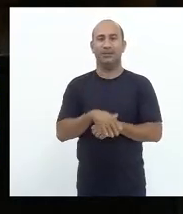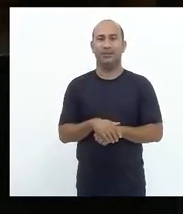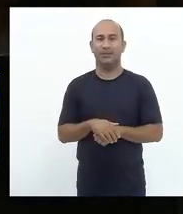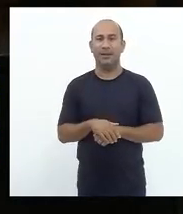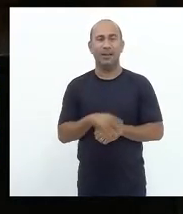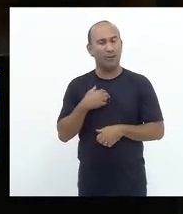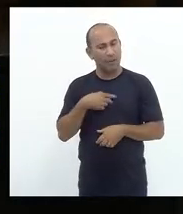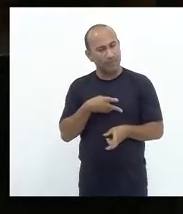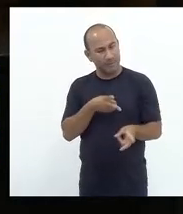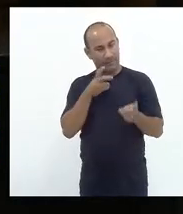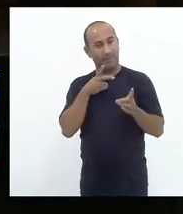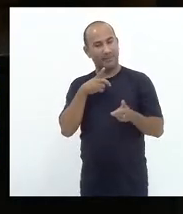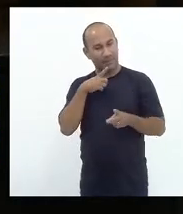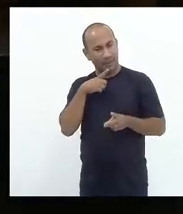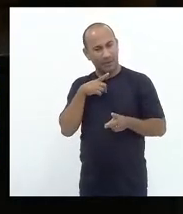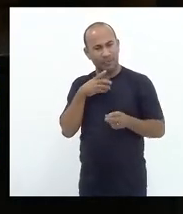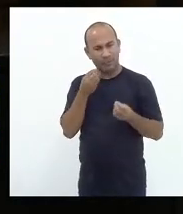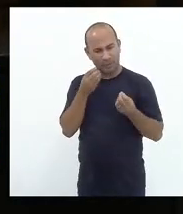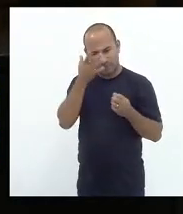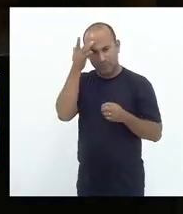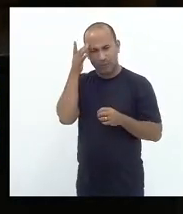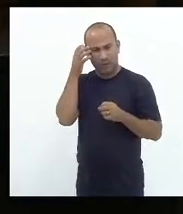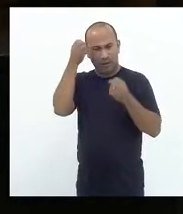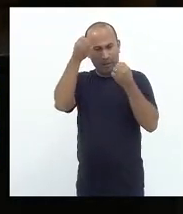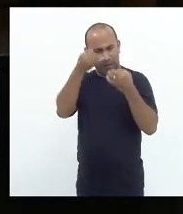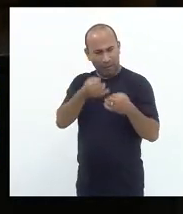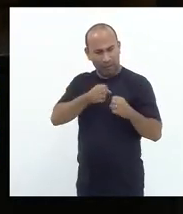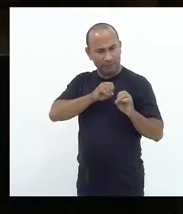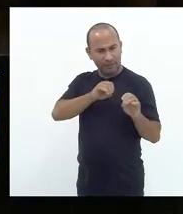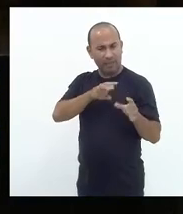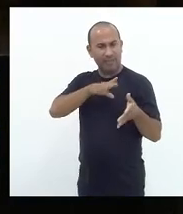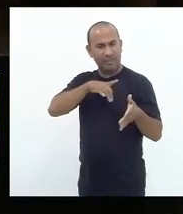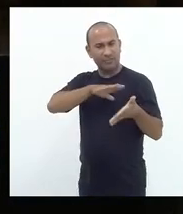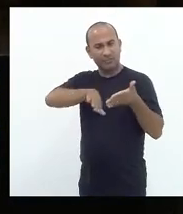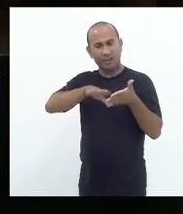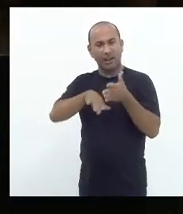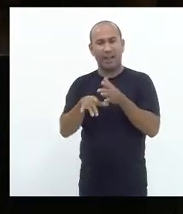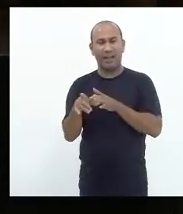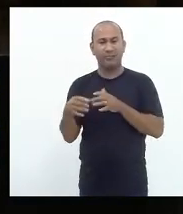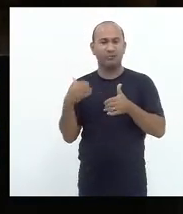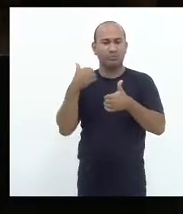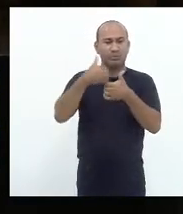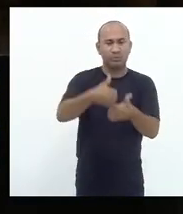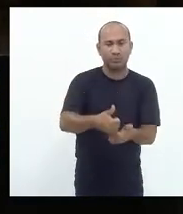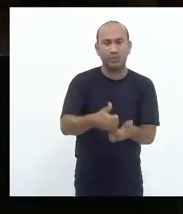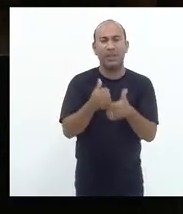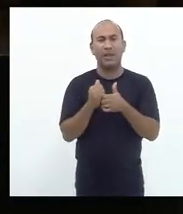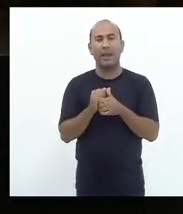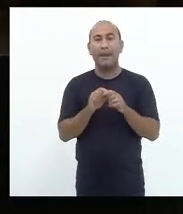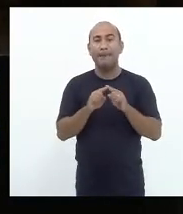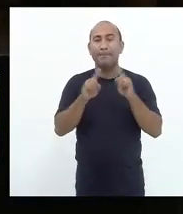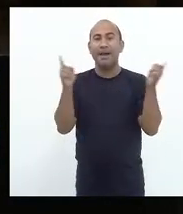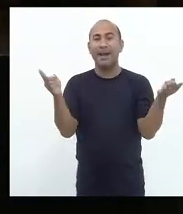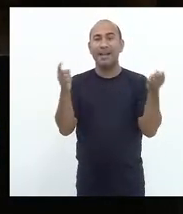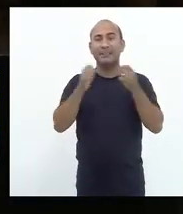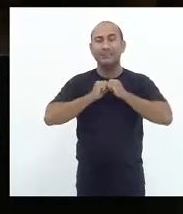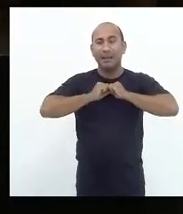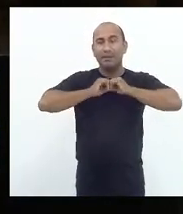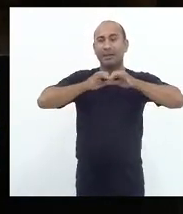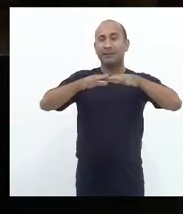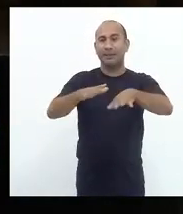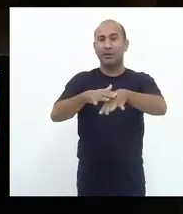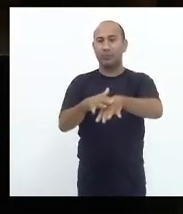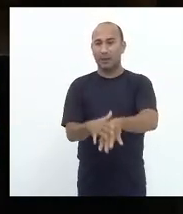a gente vê bastante técnico. Pô, tinha que tirar fulano, botar Beltrano. Mas a pandemia não, a pandemia ela bateu